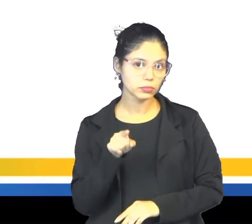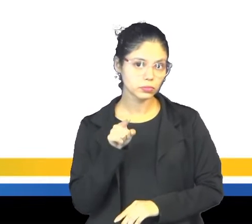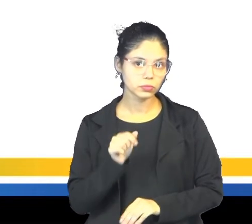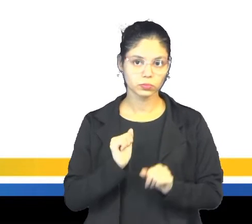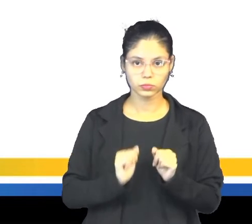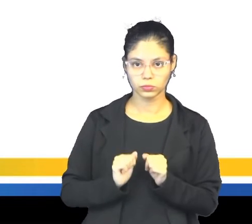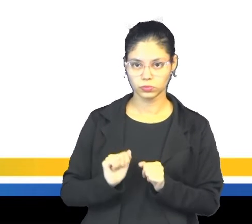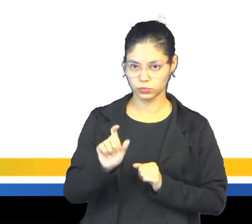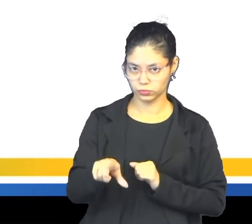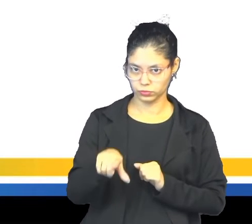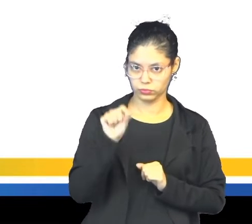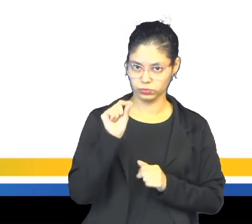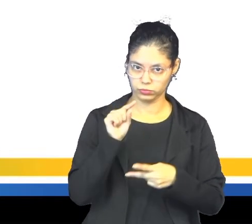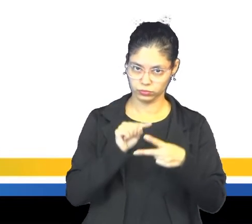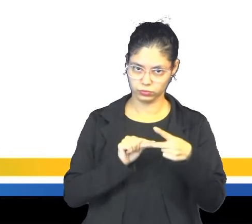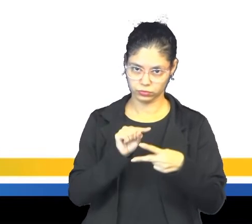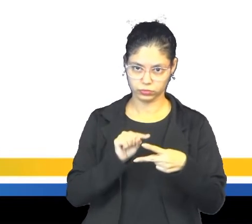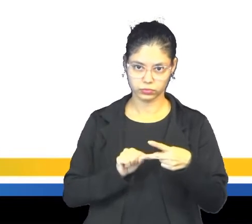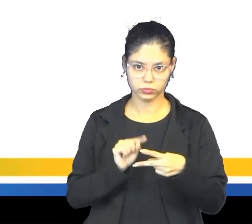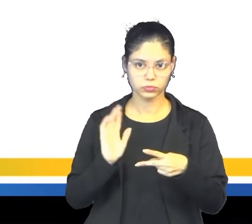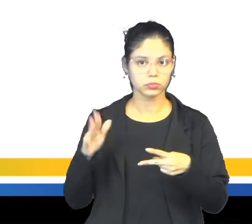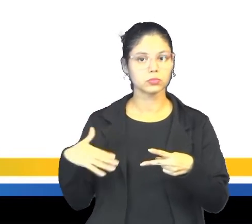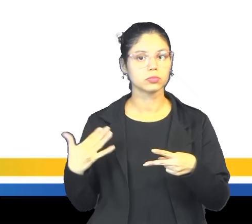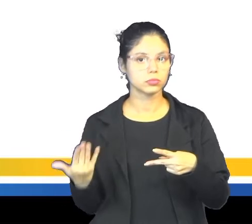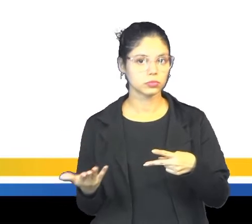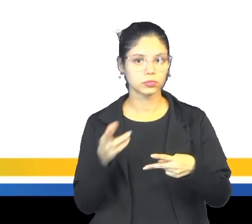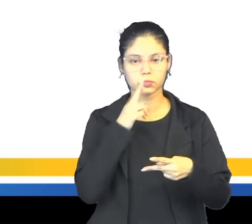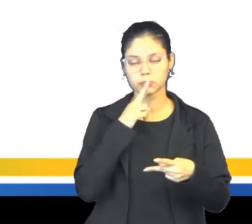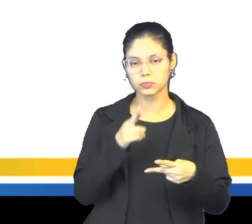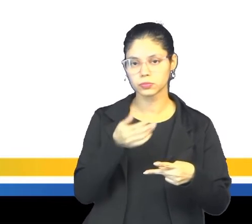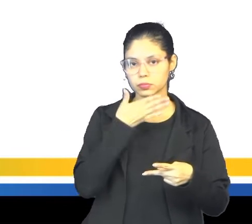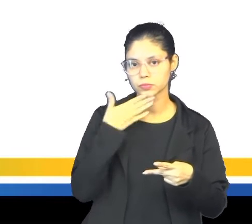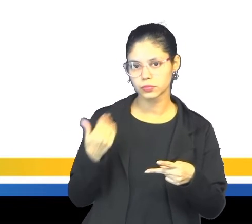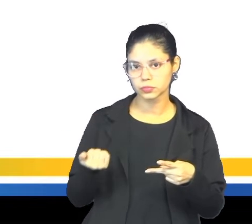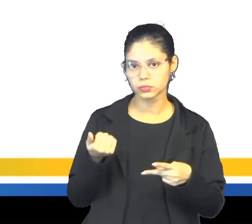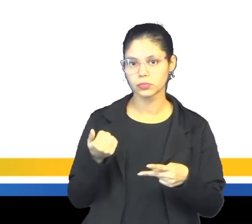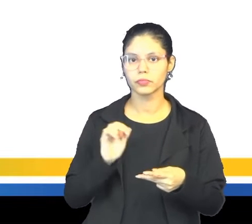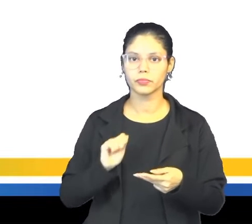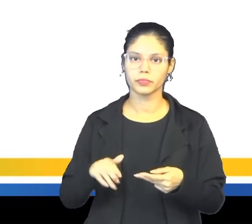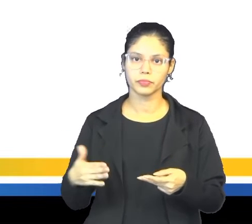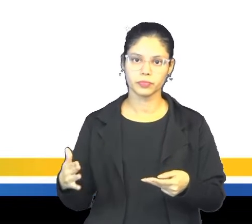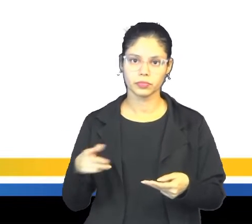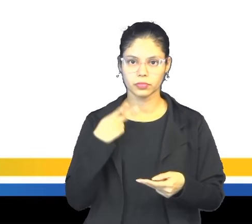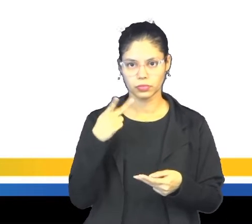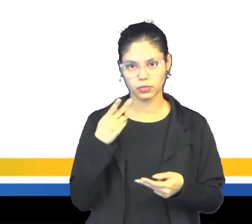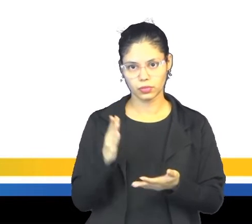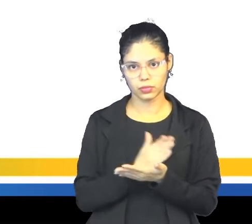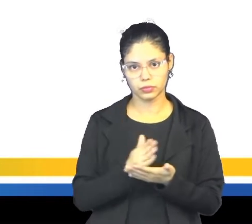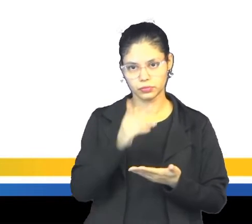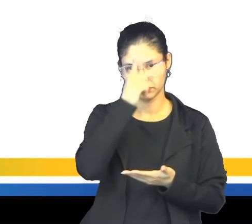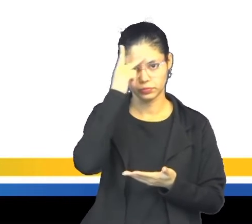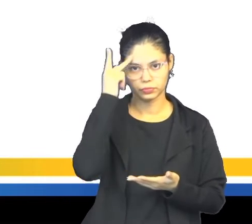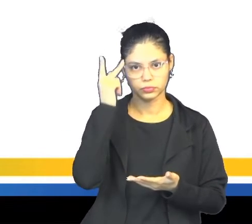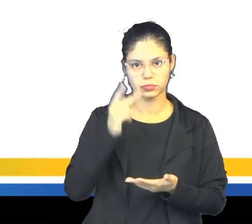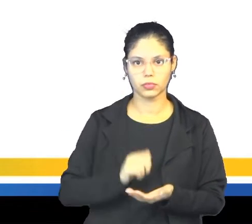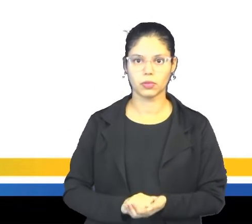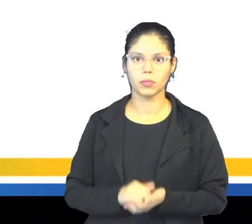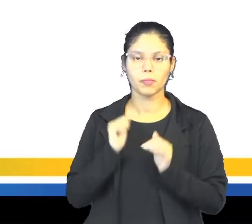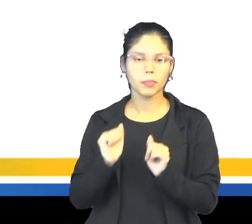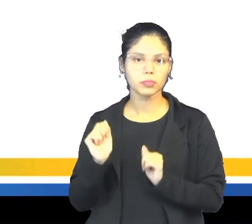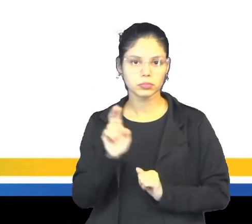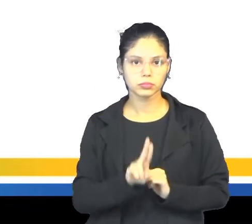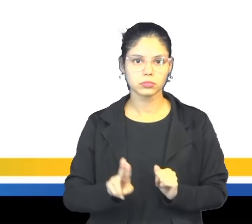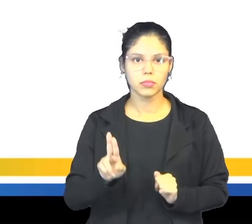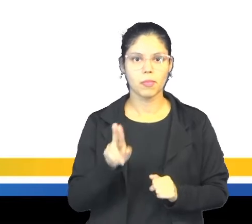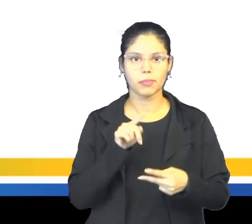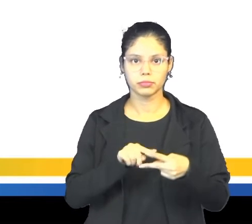pode escolher a opção que você desejar quando você estiver falando inglês com alguém, né? No caso, você pode usar